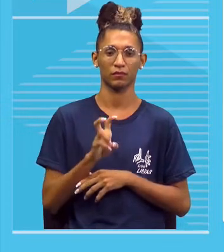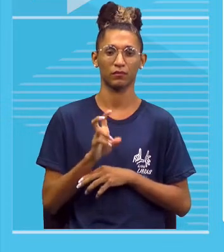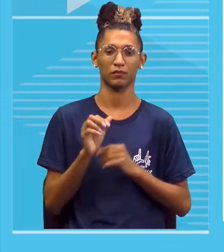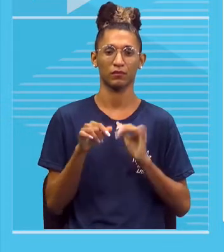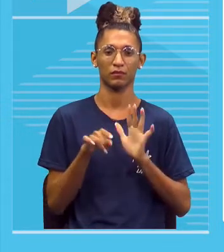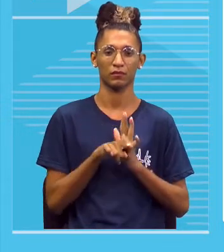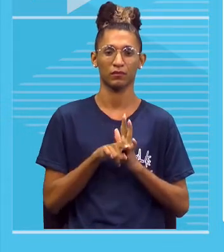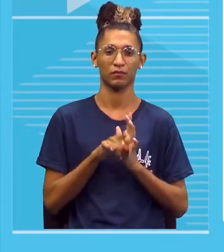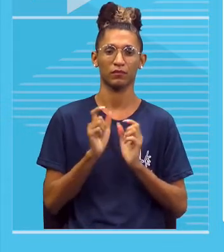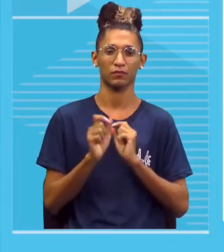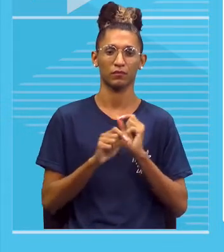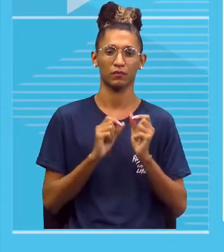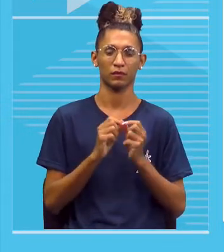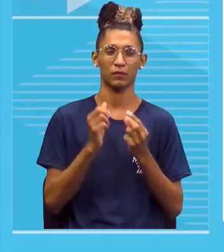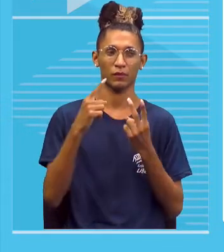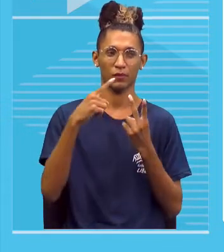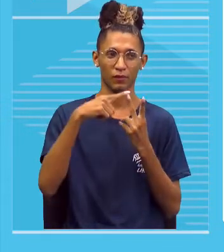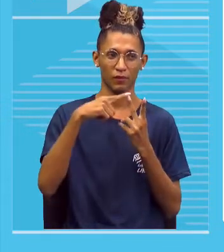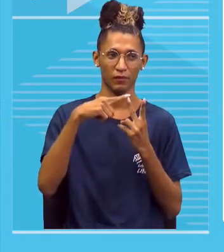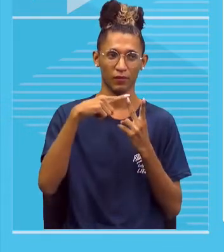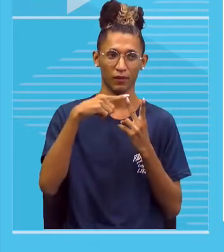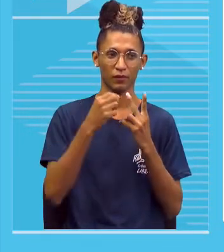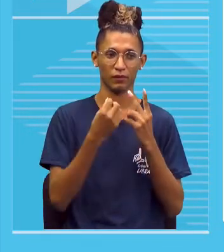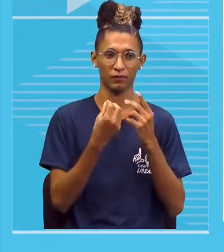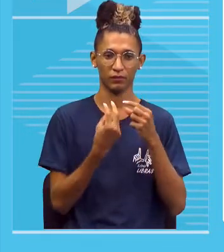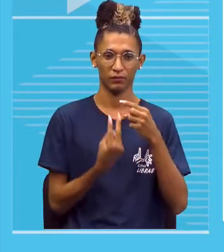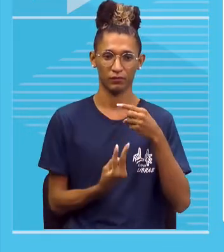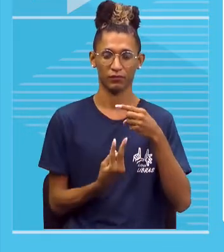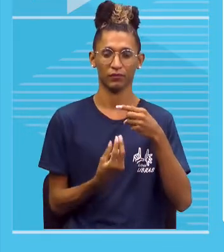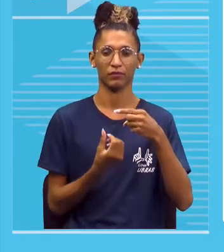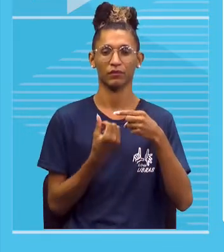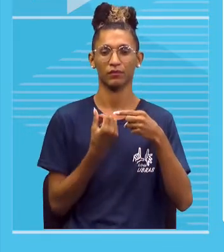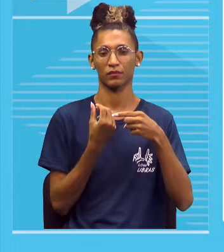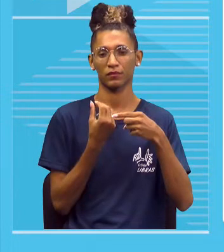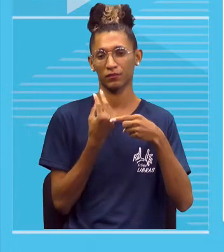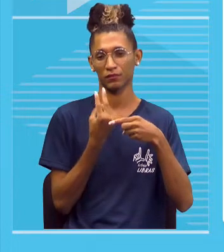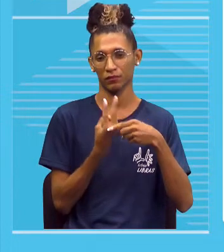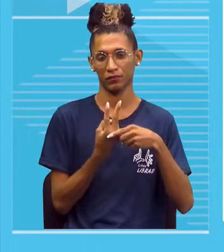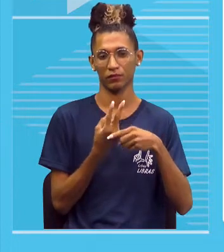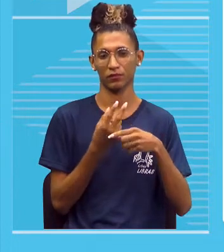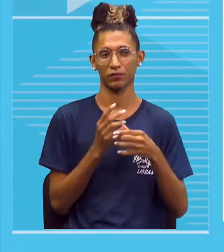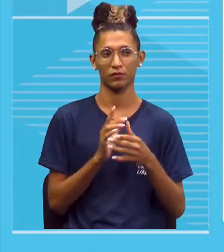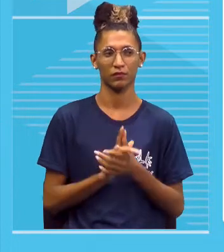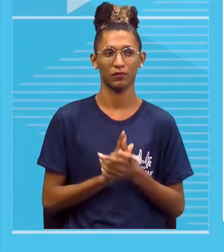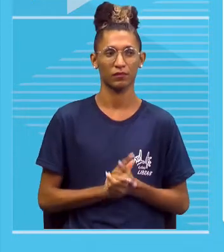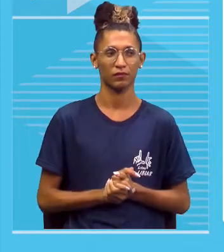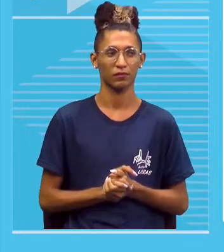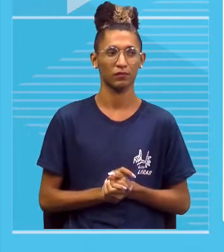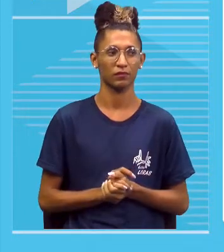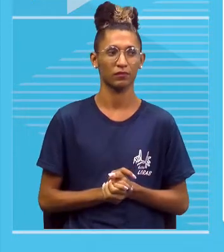menos raiz de 2 sobre 2 você vem aqui substituir cada um